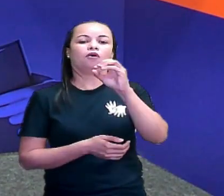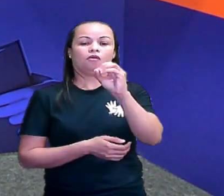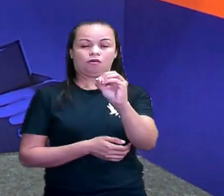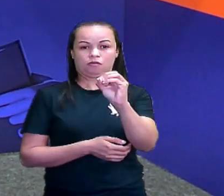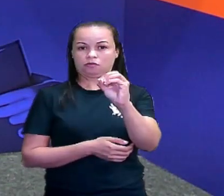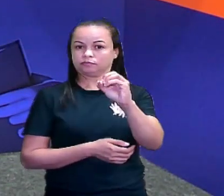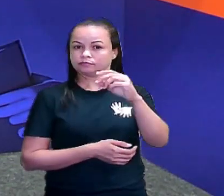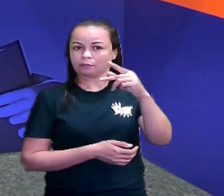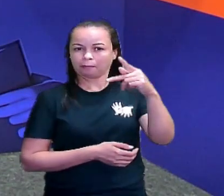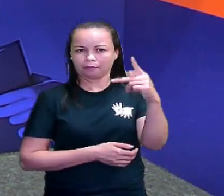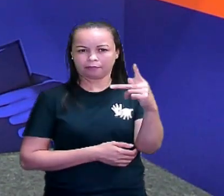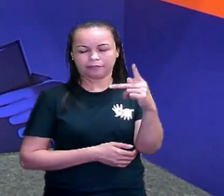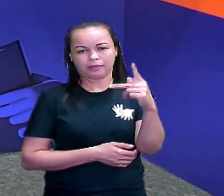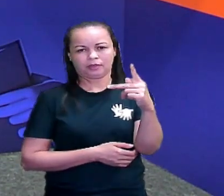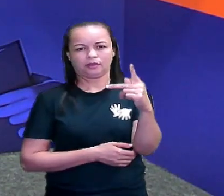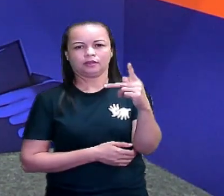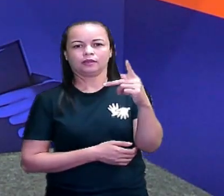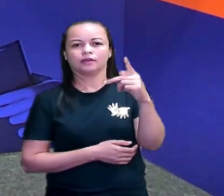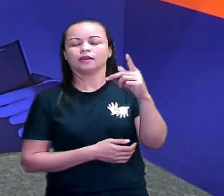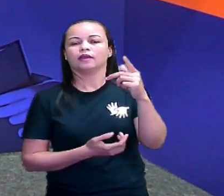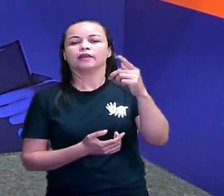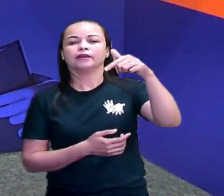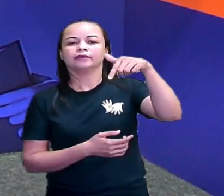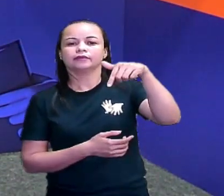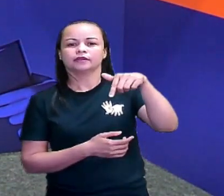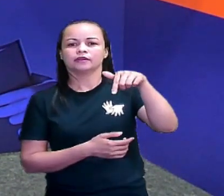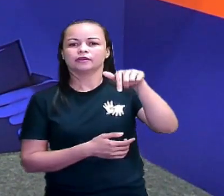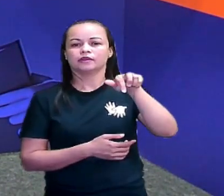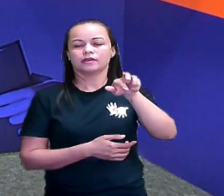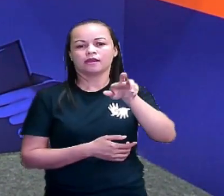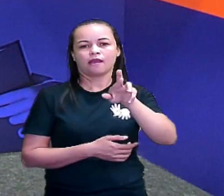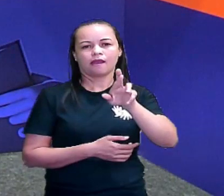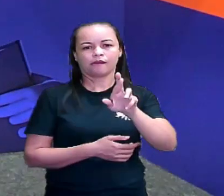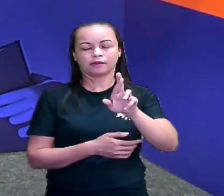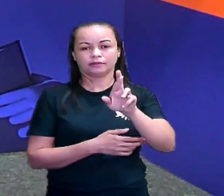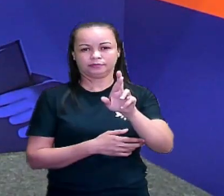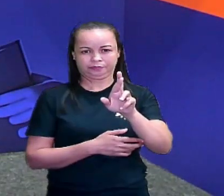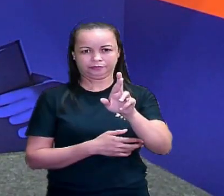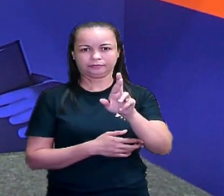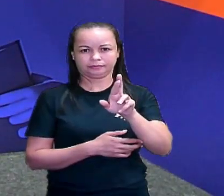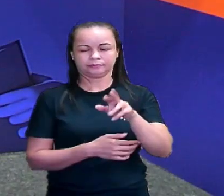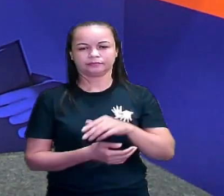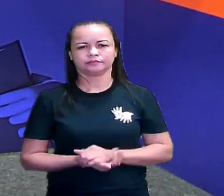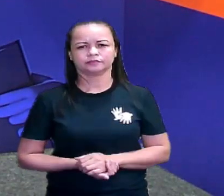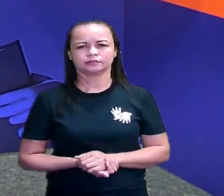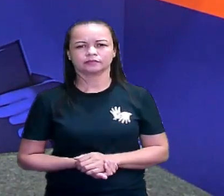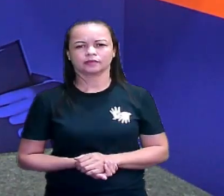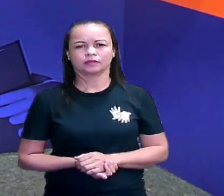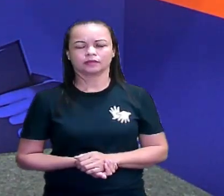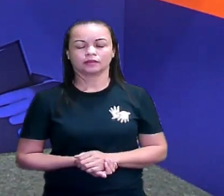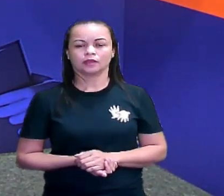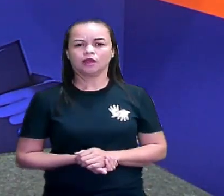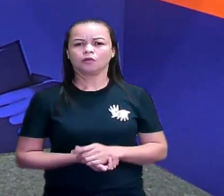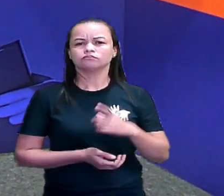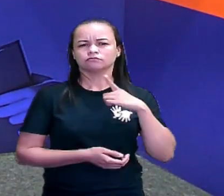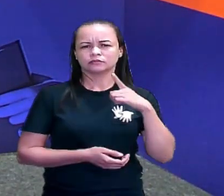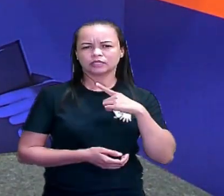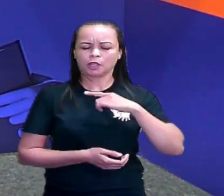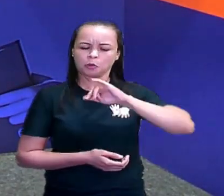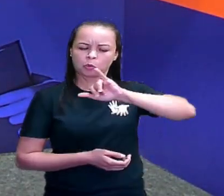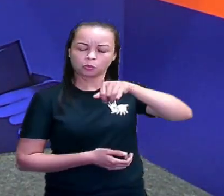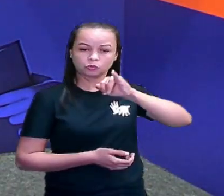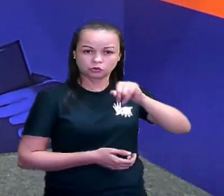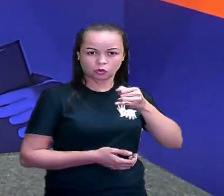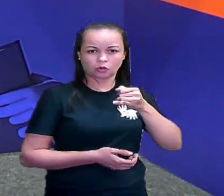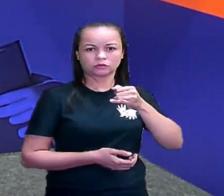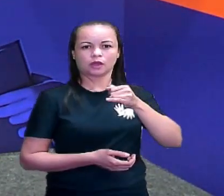la P, la Q, la R. Vejam, como a gente tem o J e